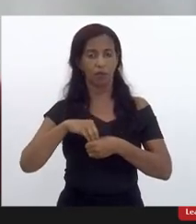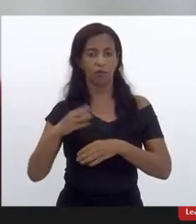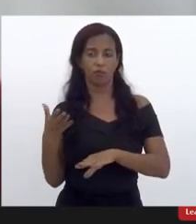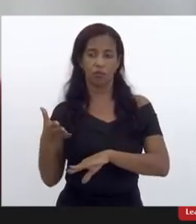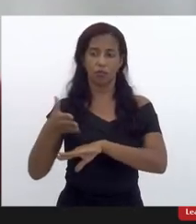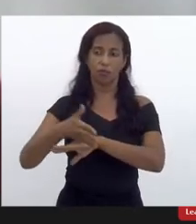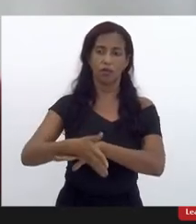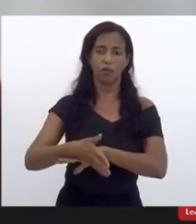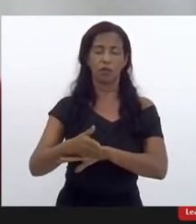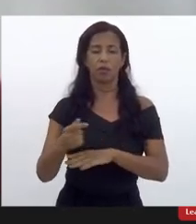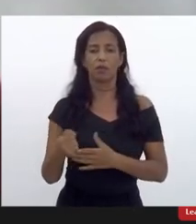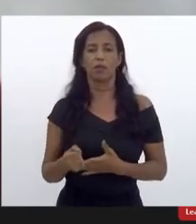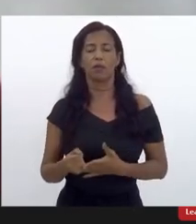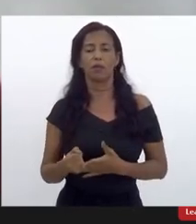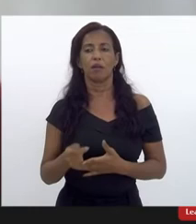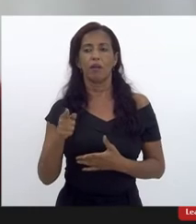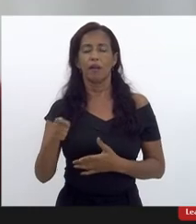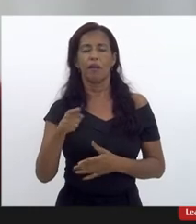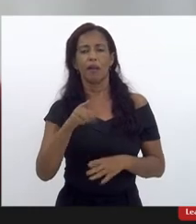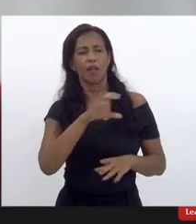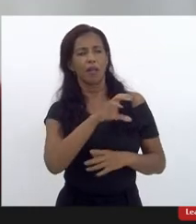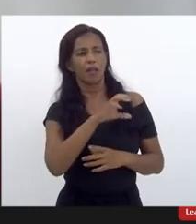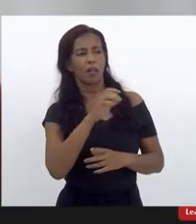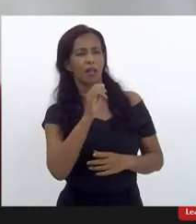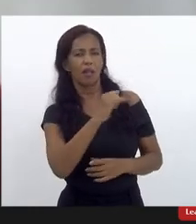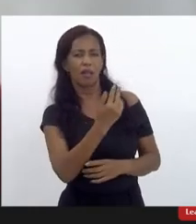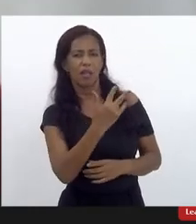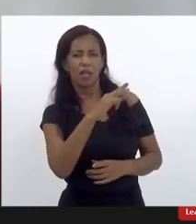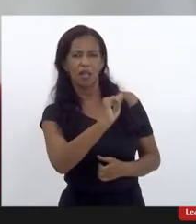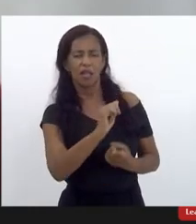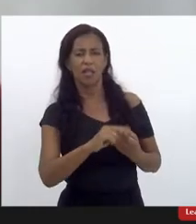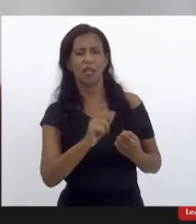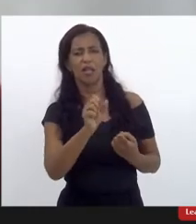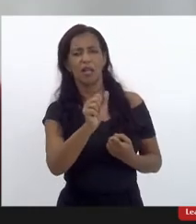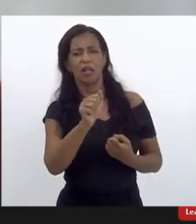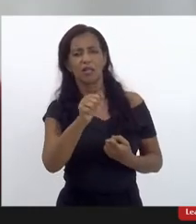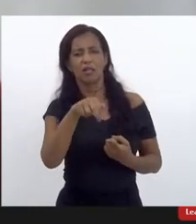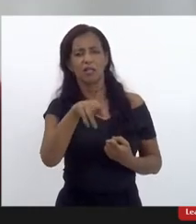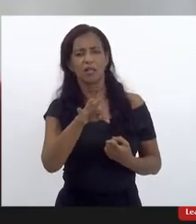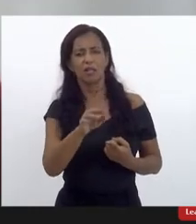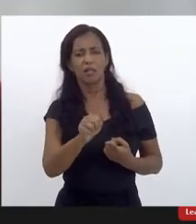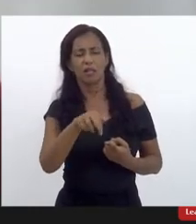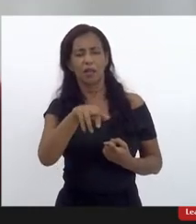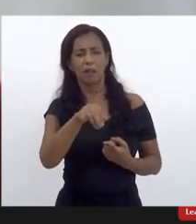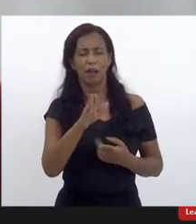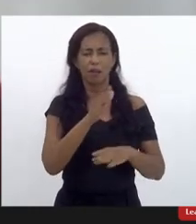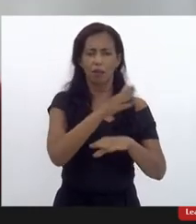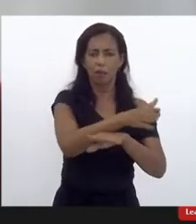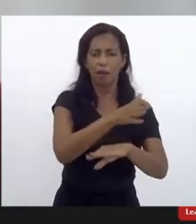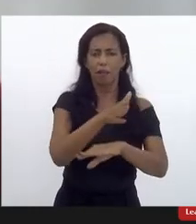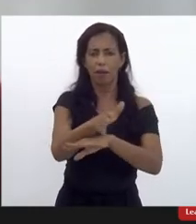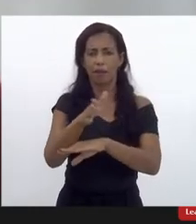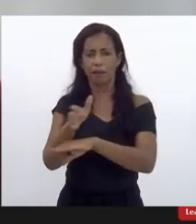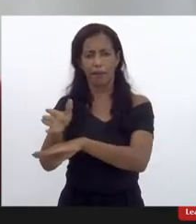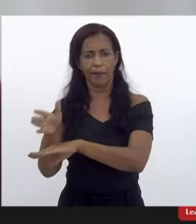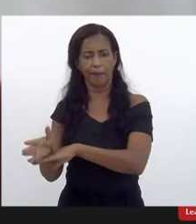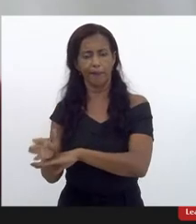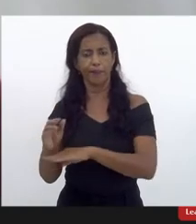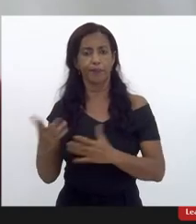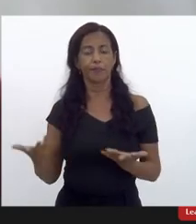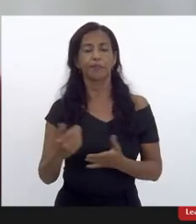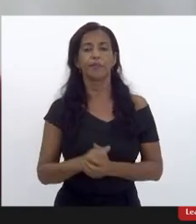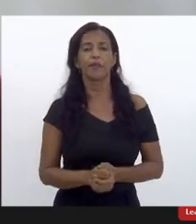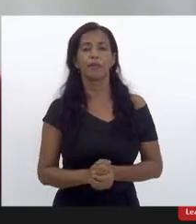entrando no CVT de Cocotá, estamos reformando a unidade de Santa Marta, estamos entrando em todas as unidades. Sobre a questão